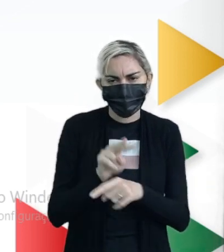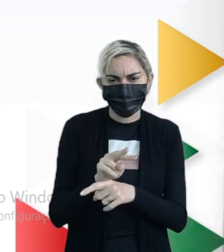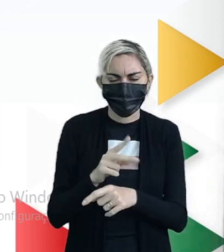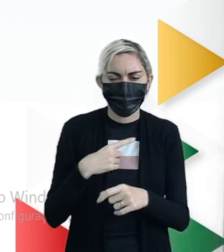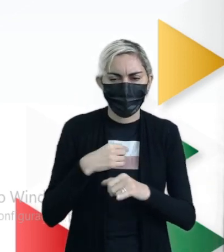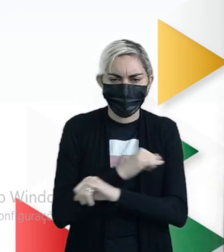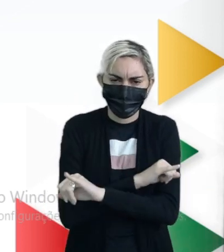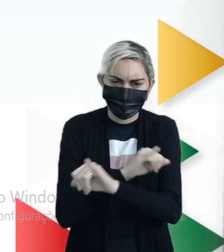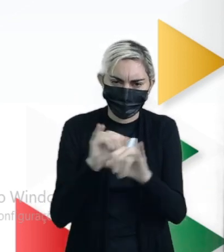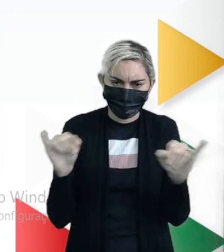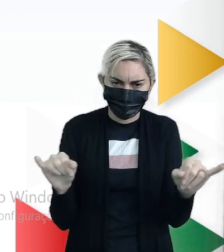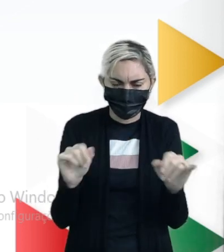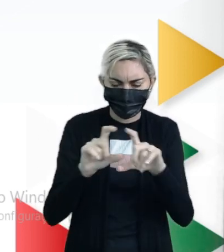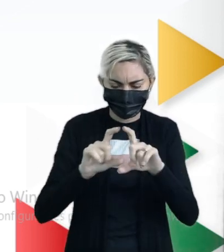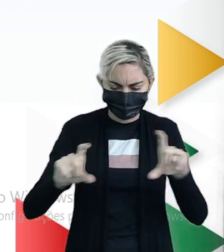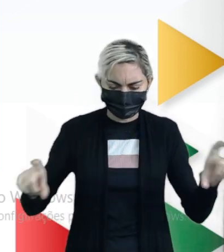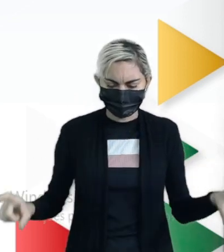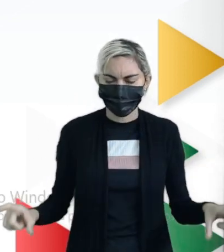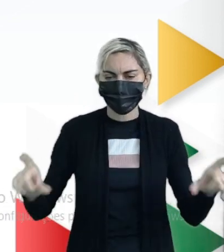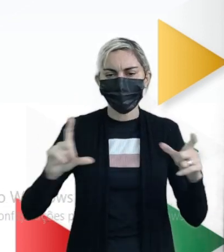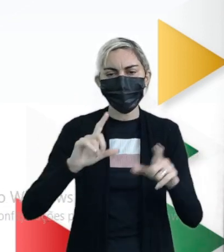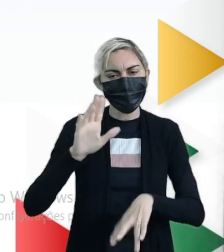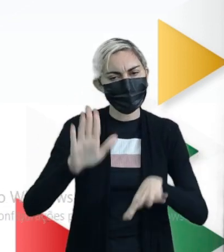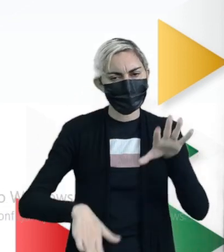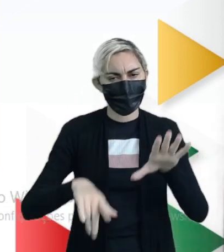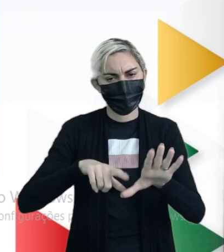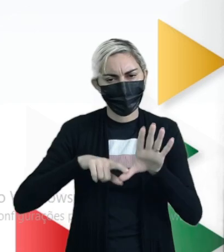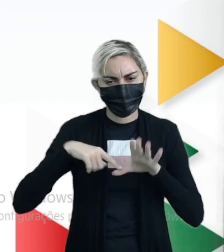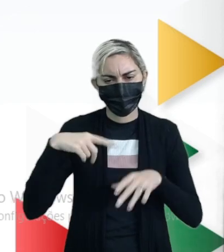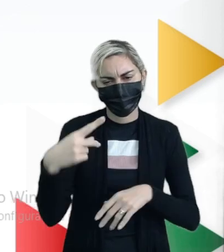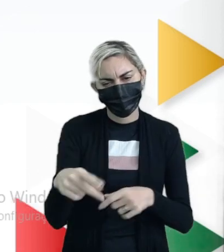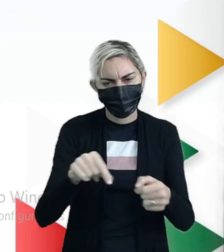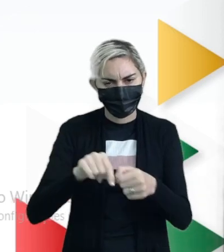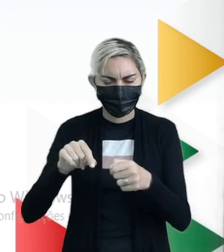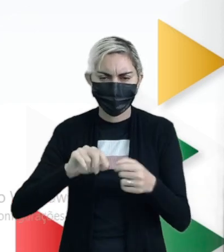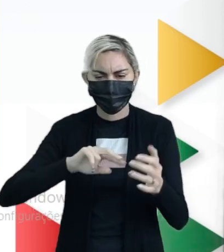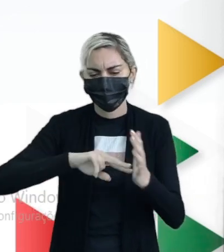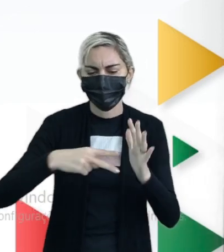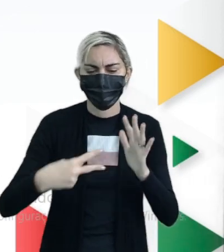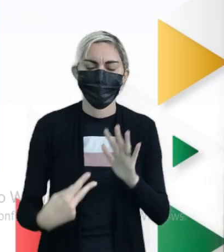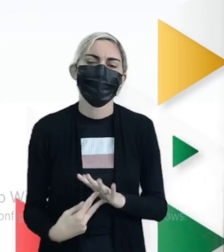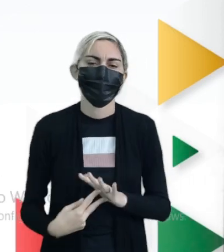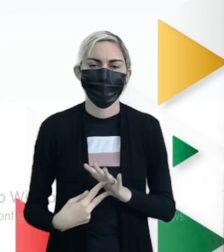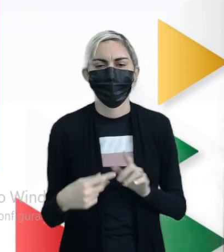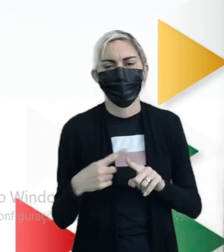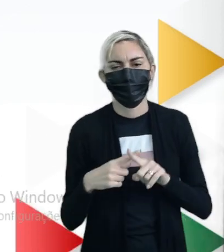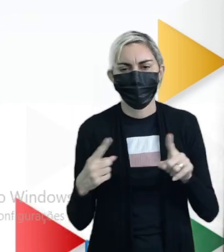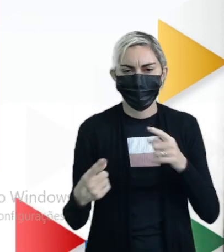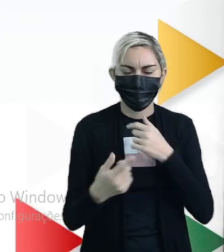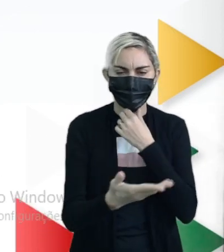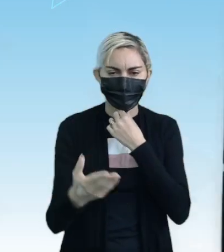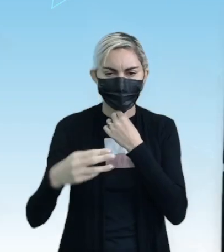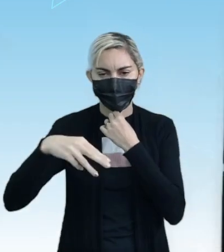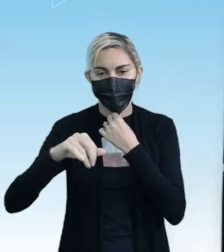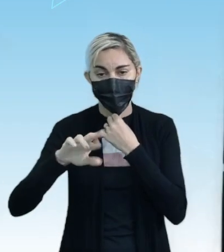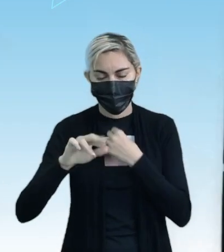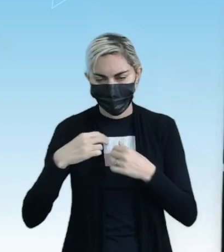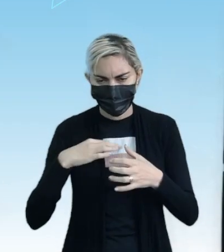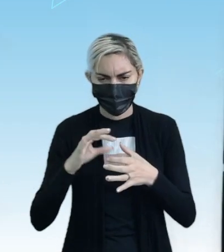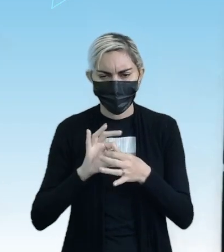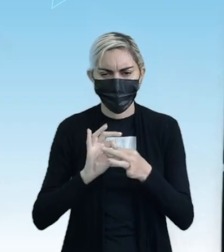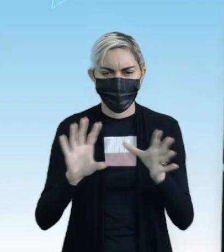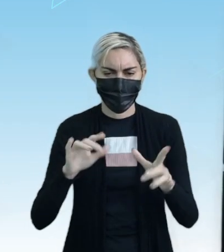o enunciado, a frase, depende dela para fazer sentido. Quando eu digo assim, Maria deixou